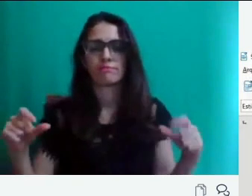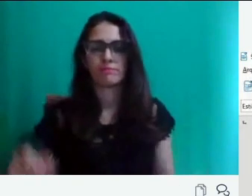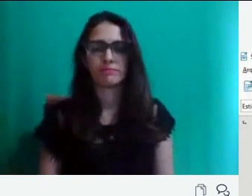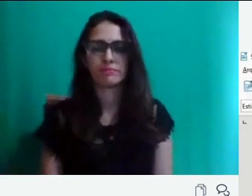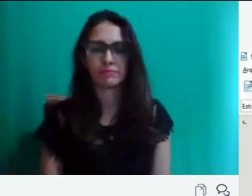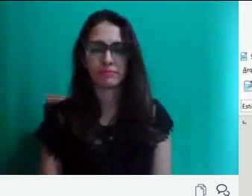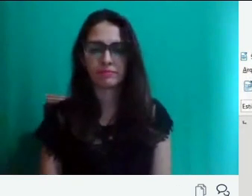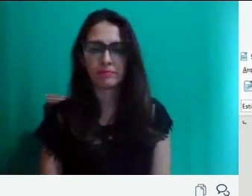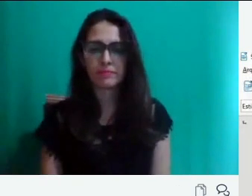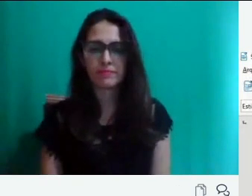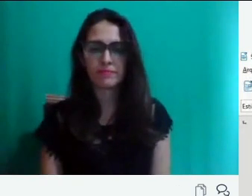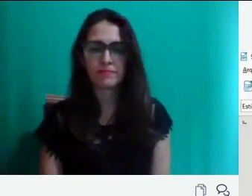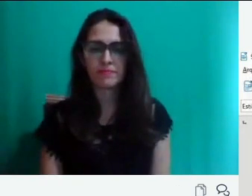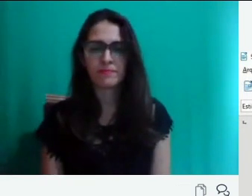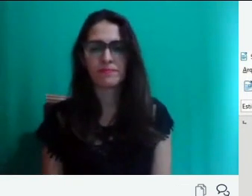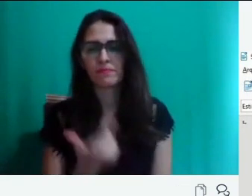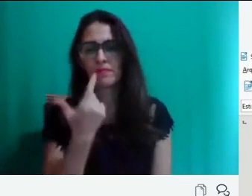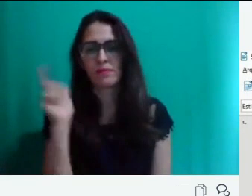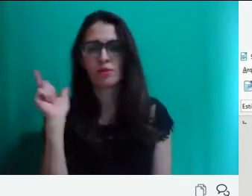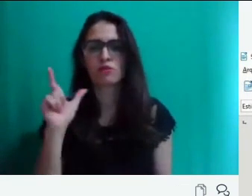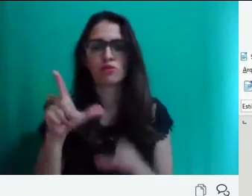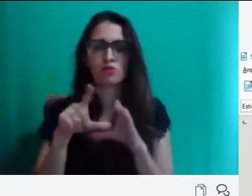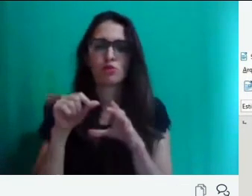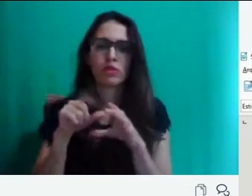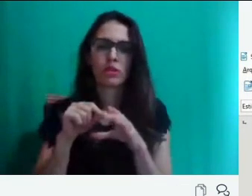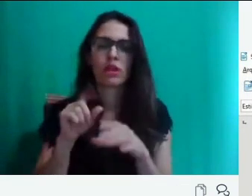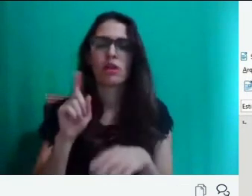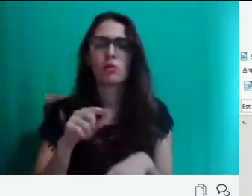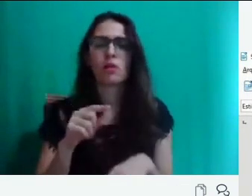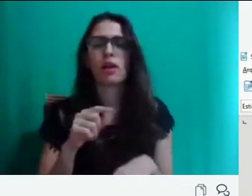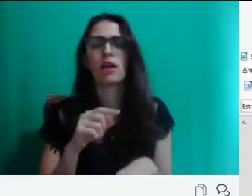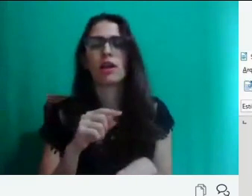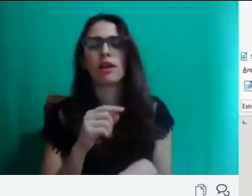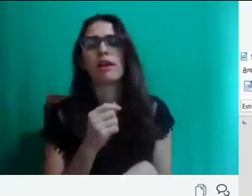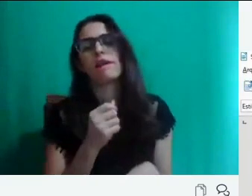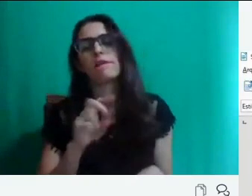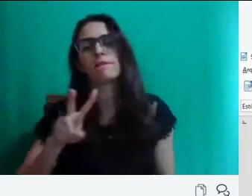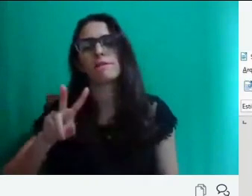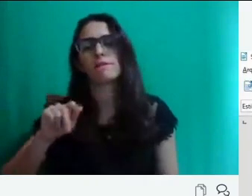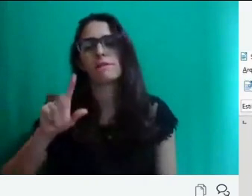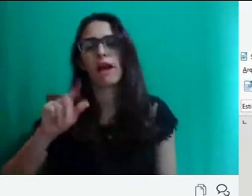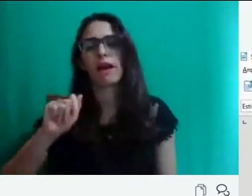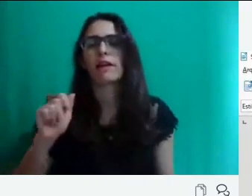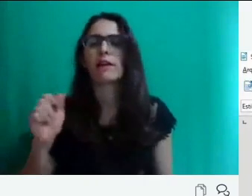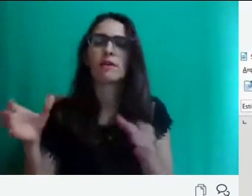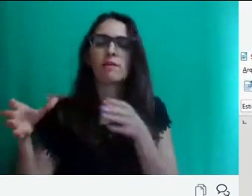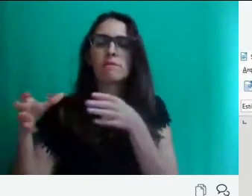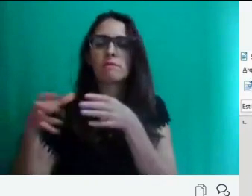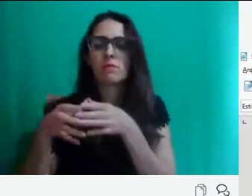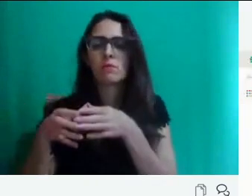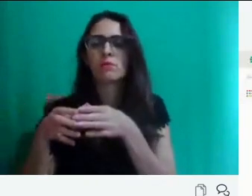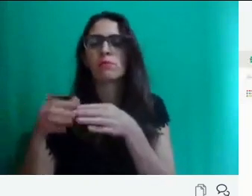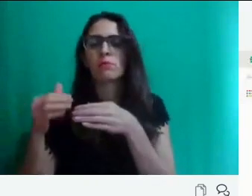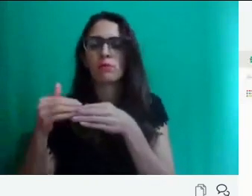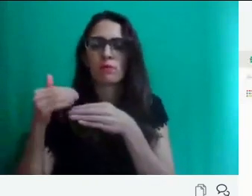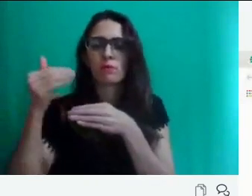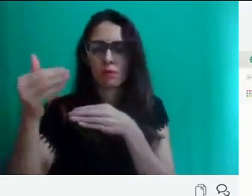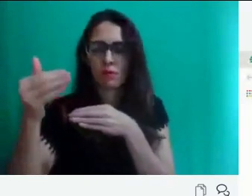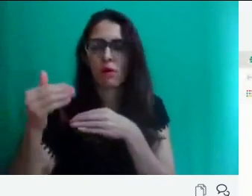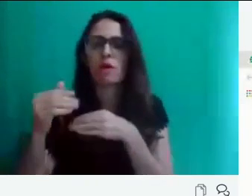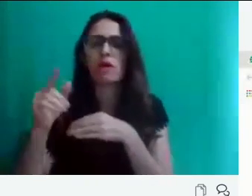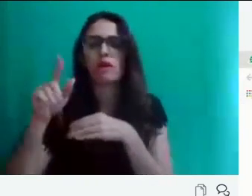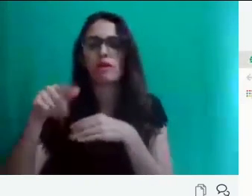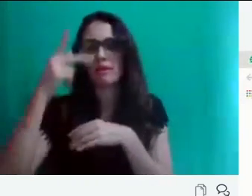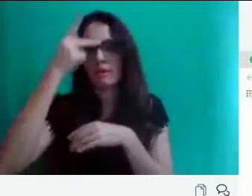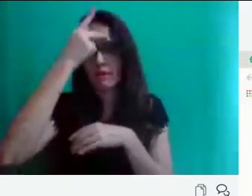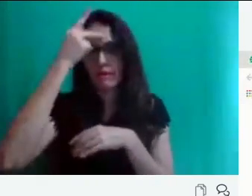Próximo sorteio, código de vaga 030, vagas destinadas ao público externo, pessoas